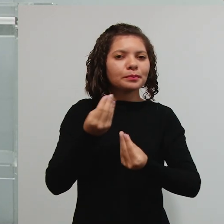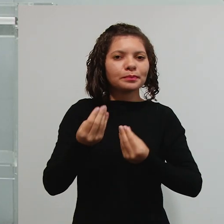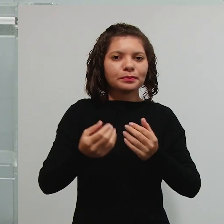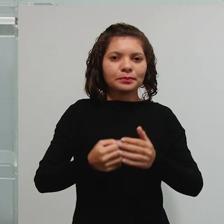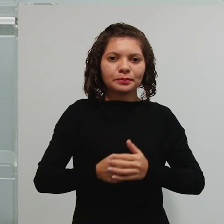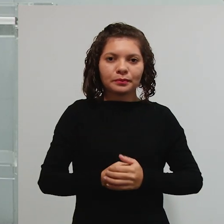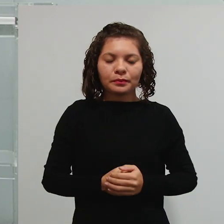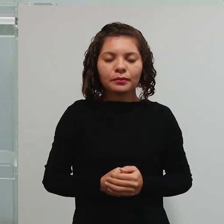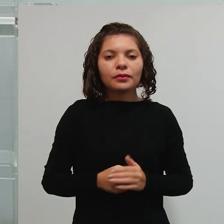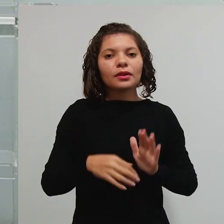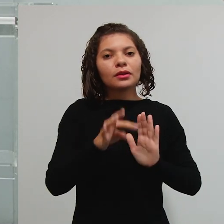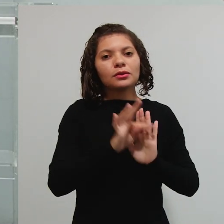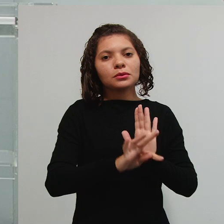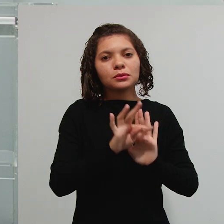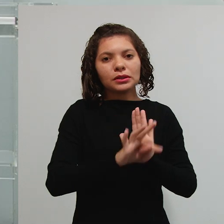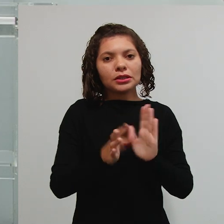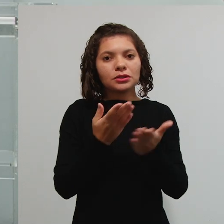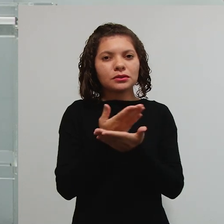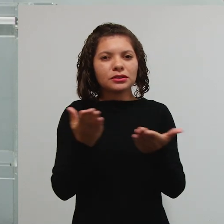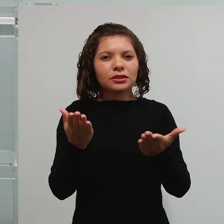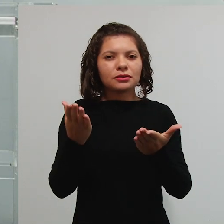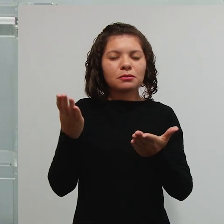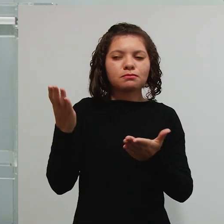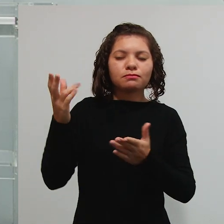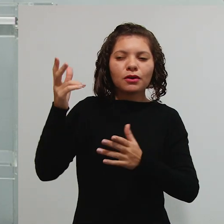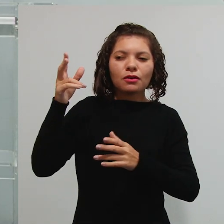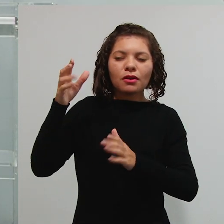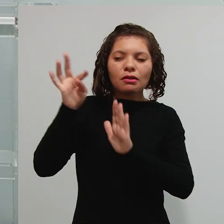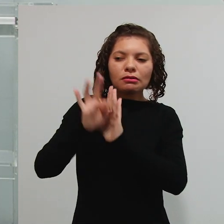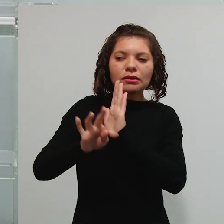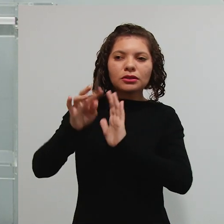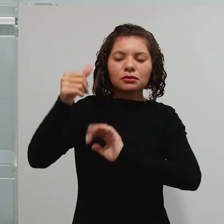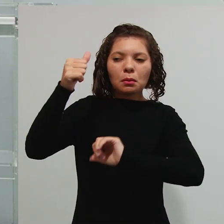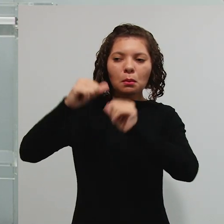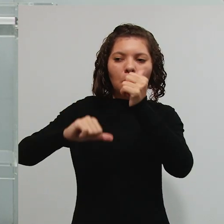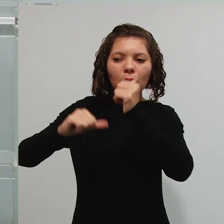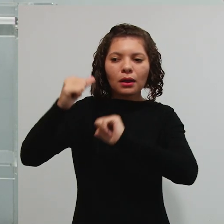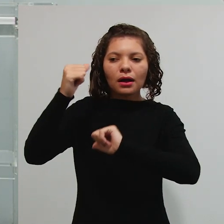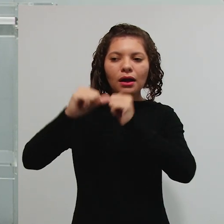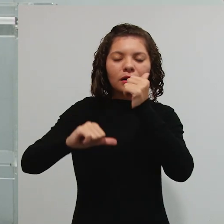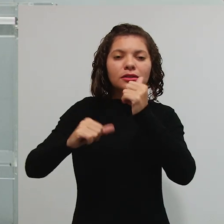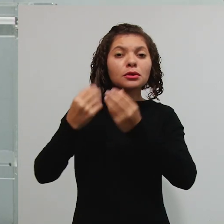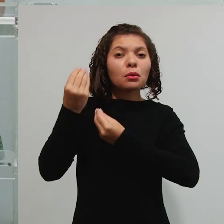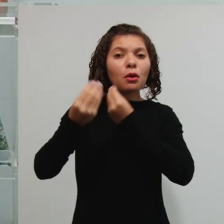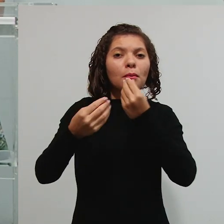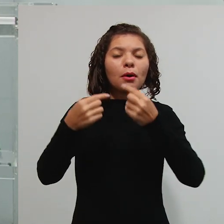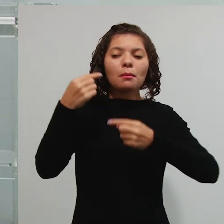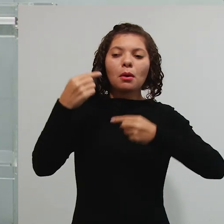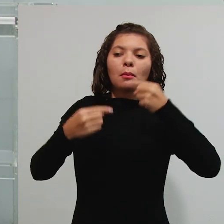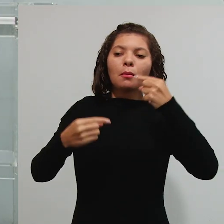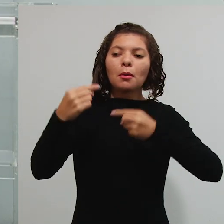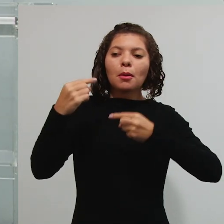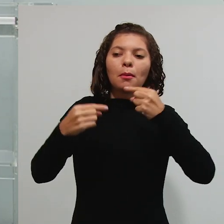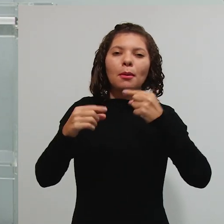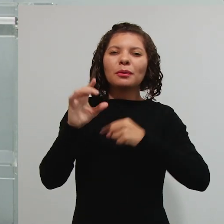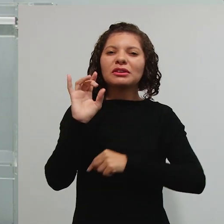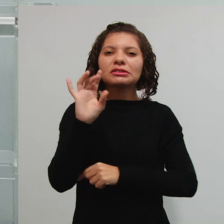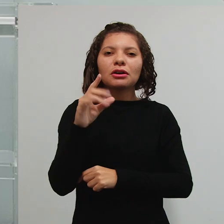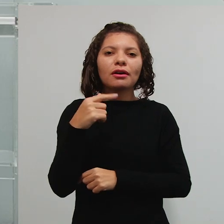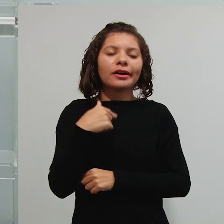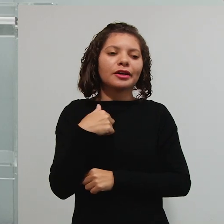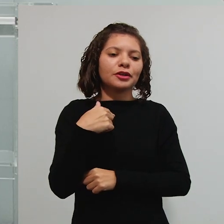que nesse texto você vai fazer uma análise, mas é uma análise dialógica. Não é uma análise só. Eu fui